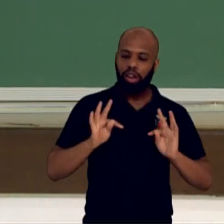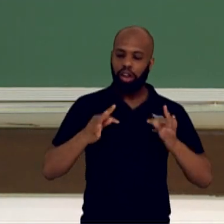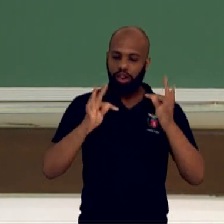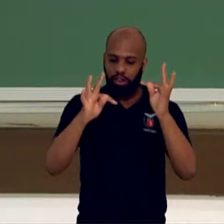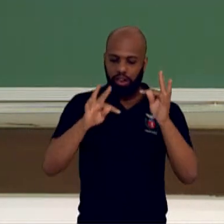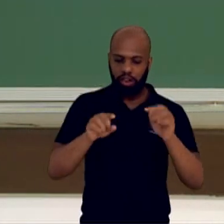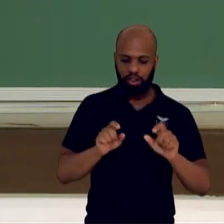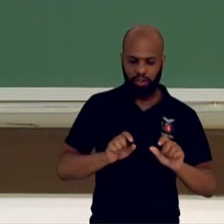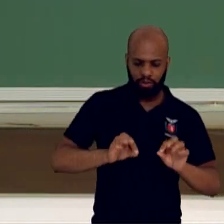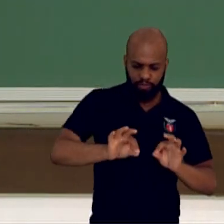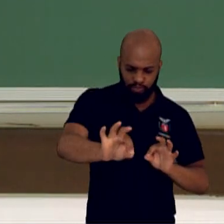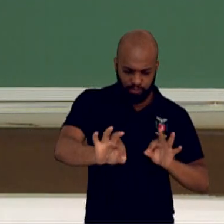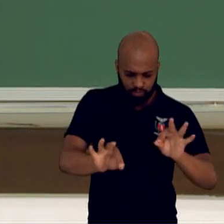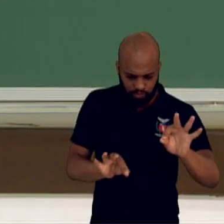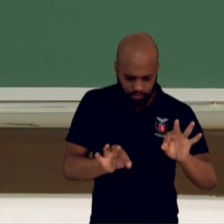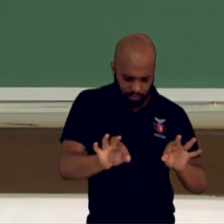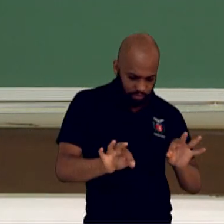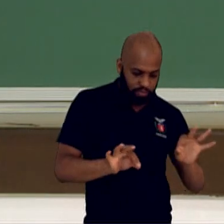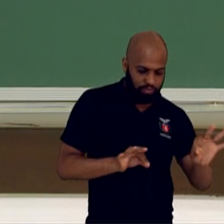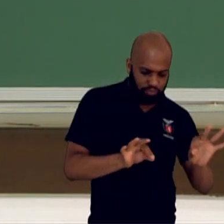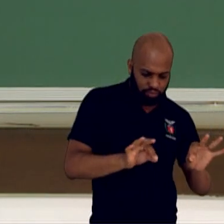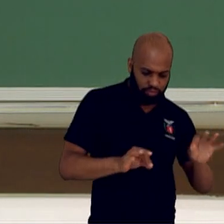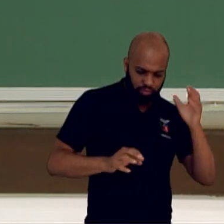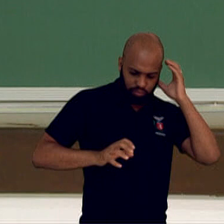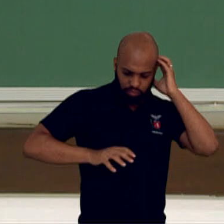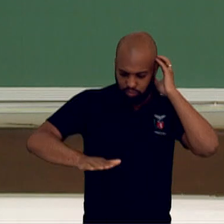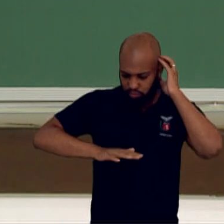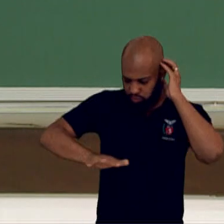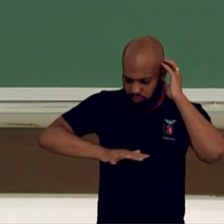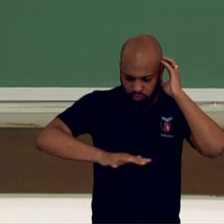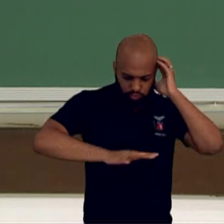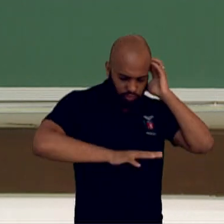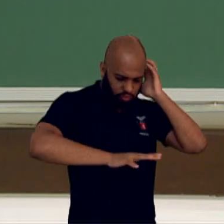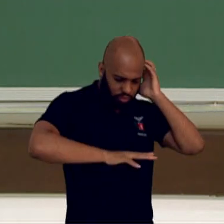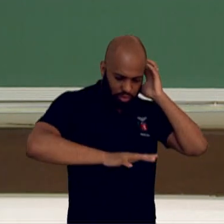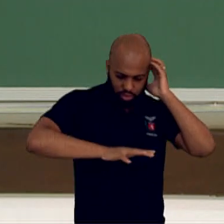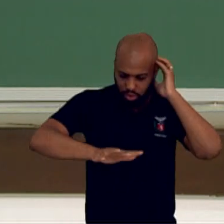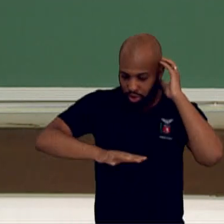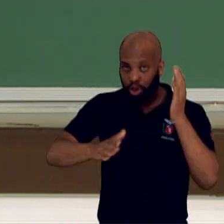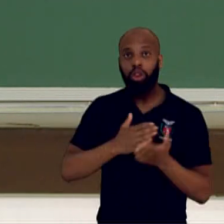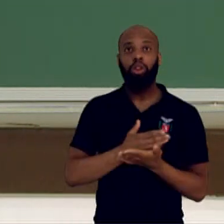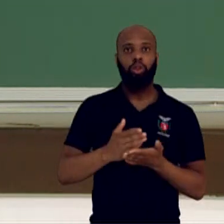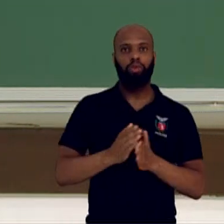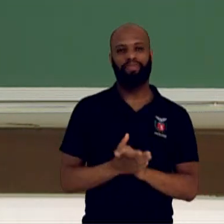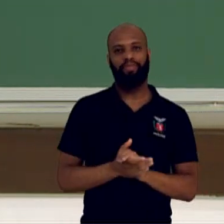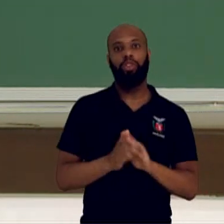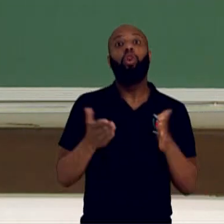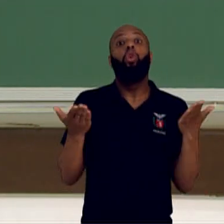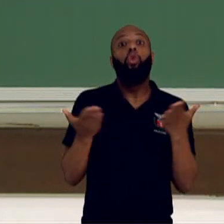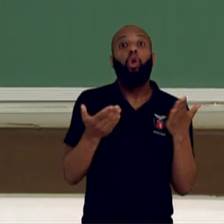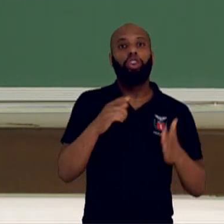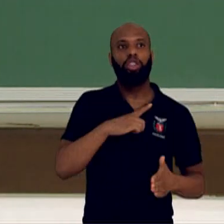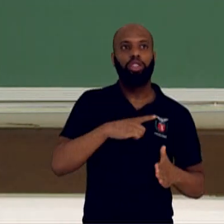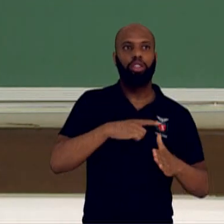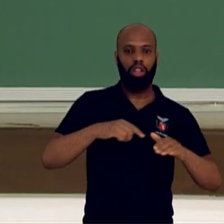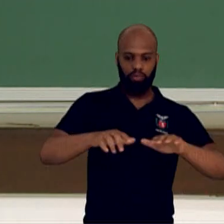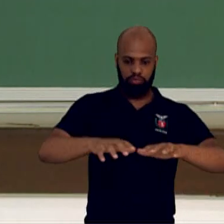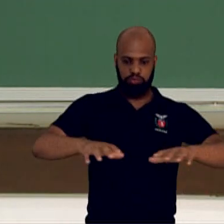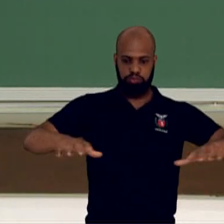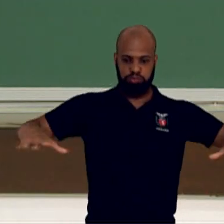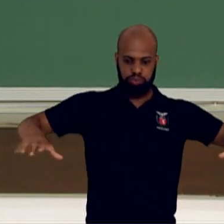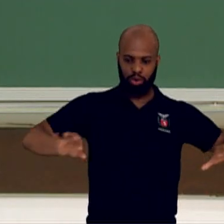Ele incluiu nos instrumentos a bateria eletrônica, né? Então, hoje a gente tem toda aquela mesa que está